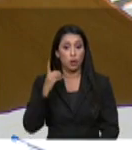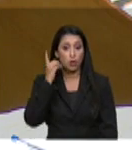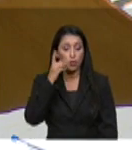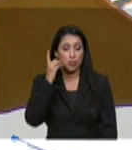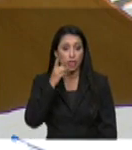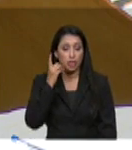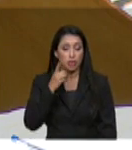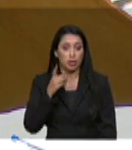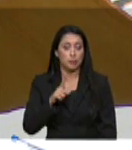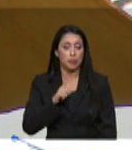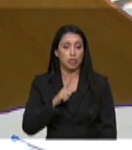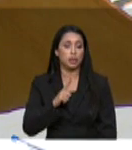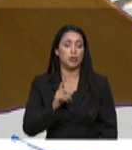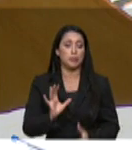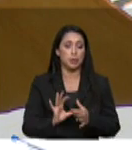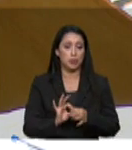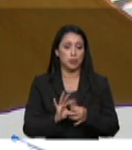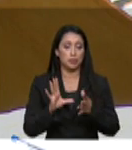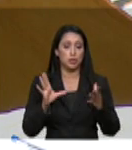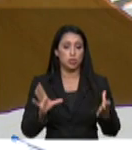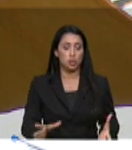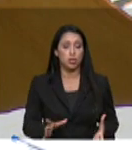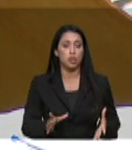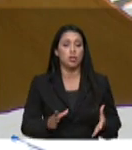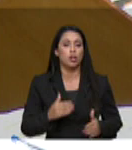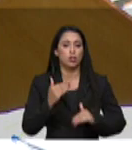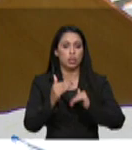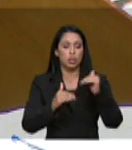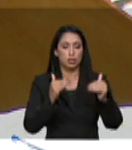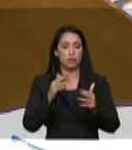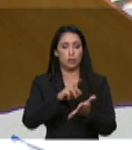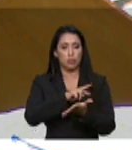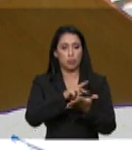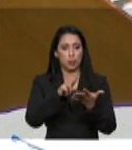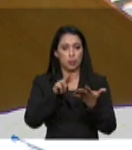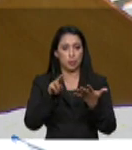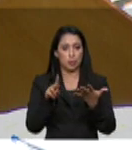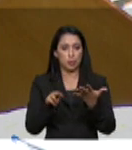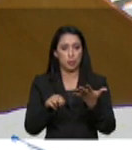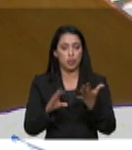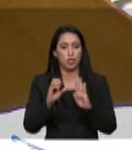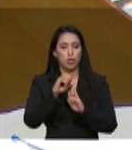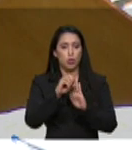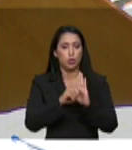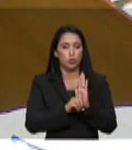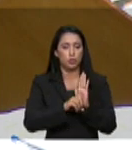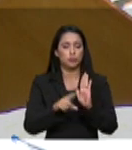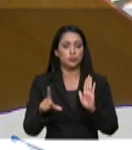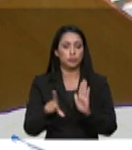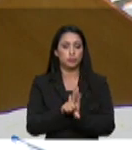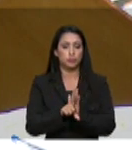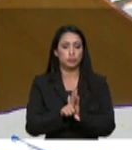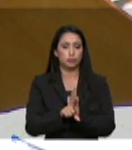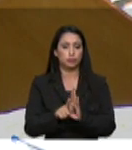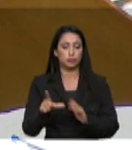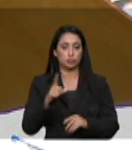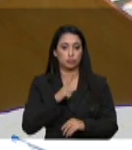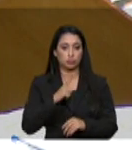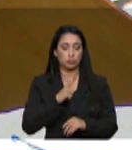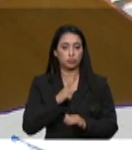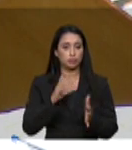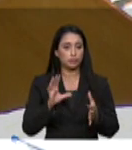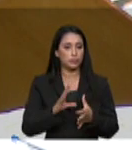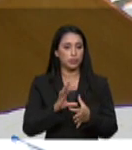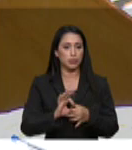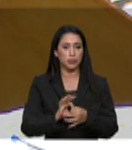Parlamento em ordem a permitir no desenvolvimento das múltiplas funções que compõem o Ofício legislativo o amplo exercício